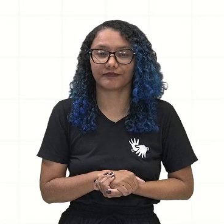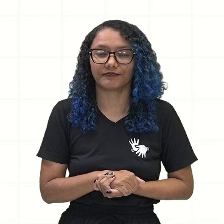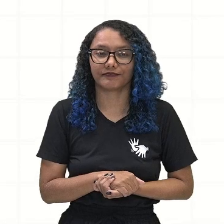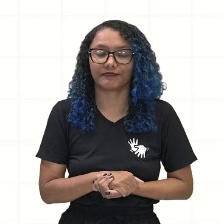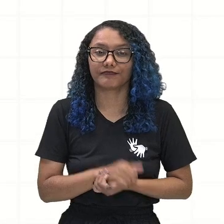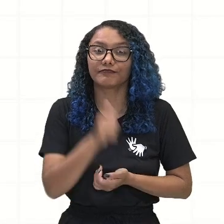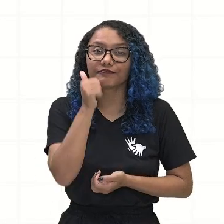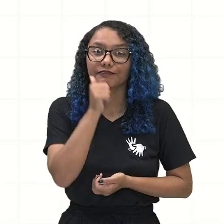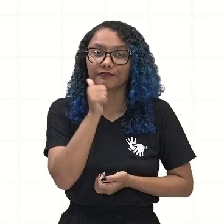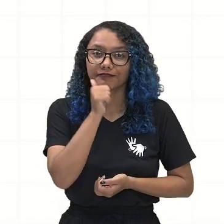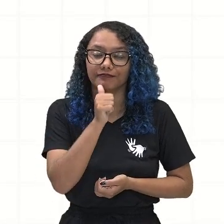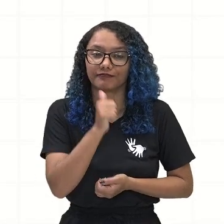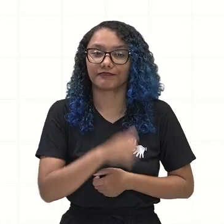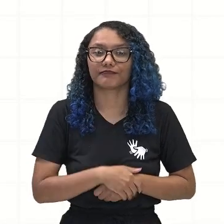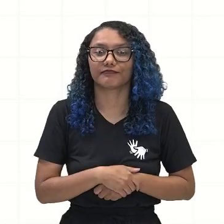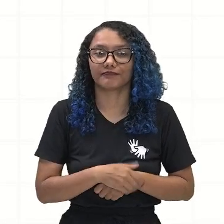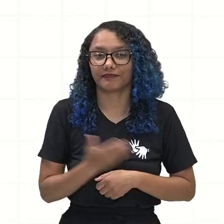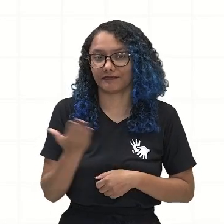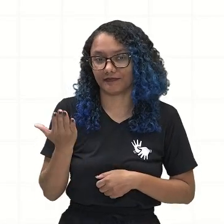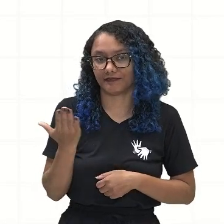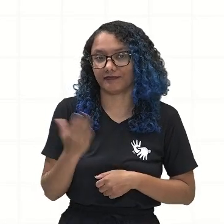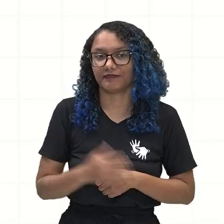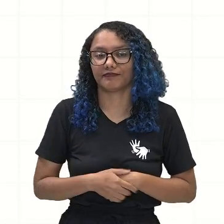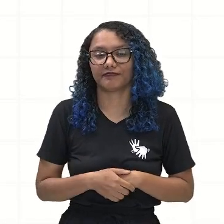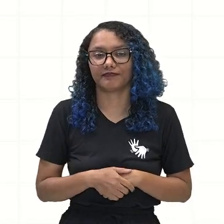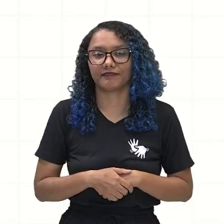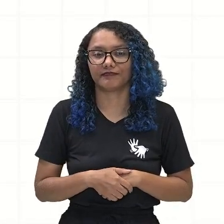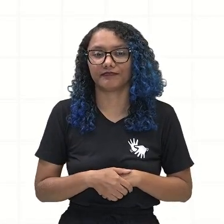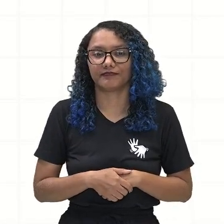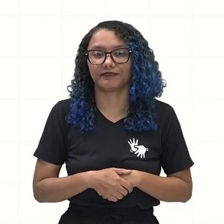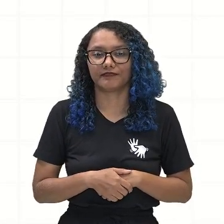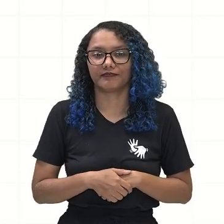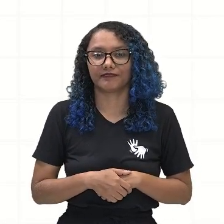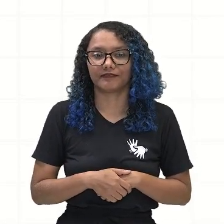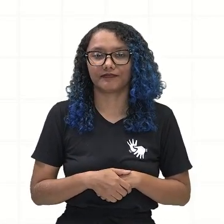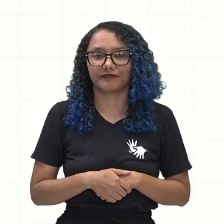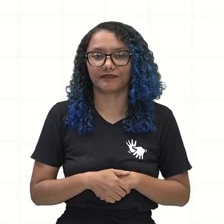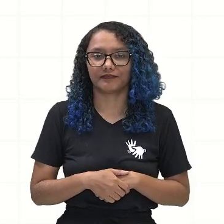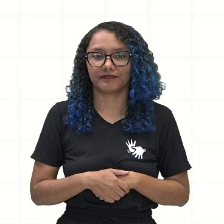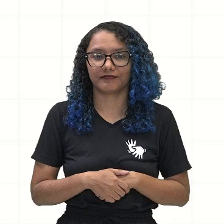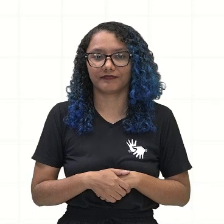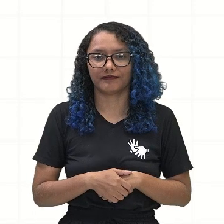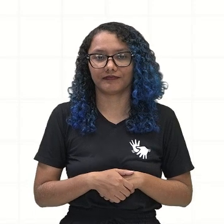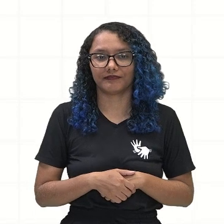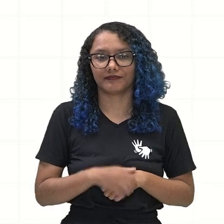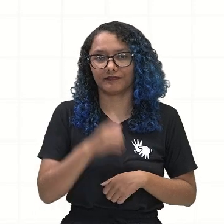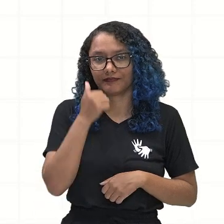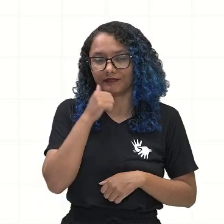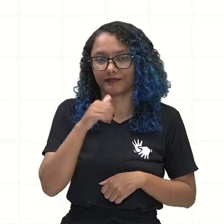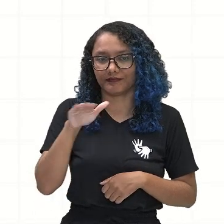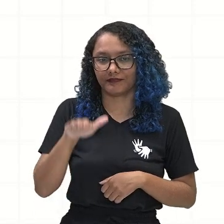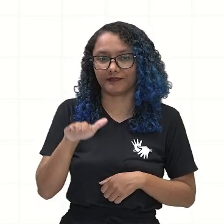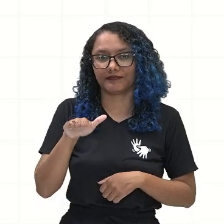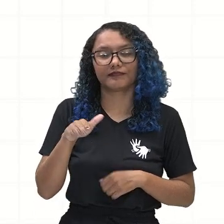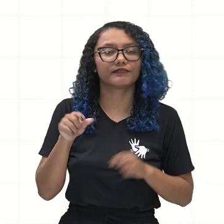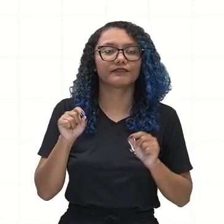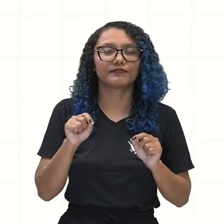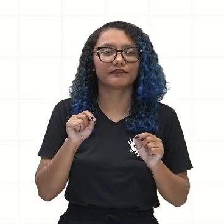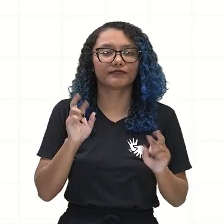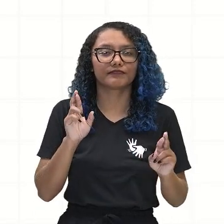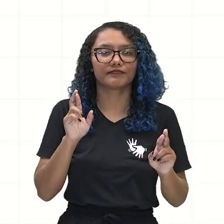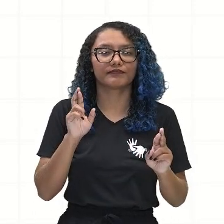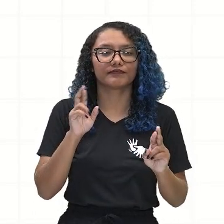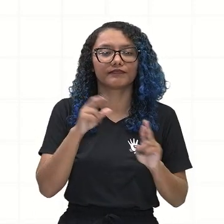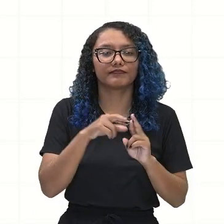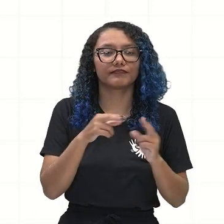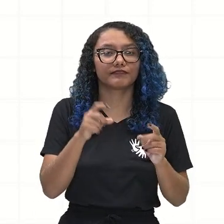meninas. As meninas eu vou chamar de X. E